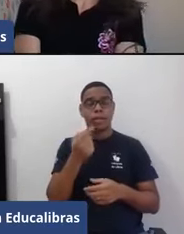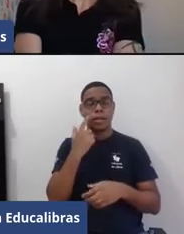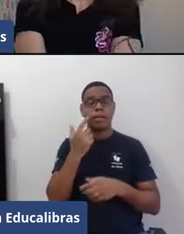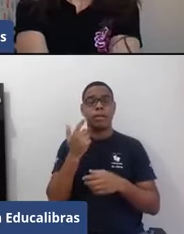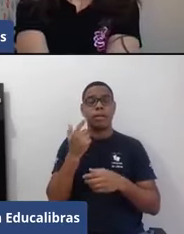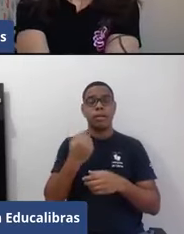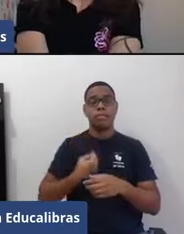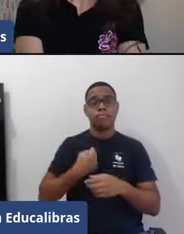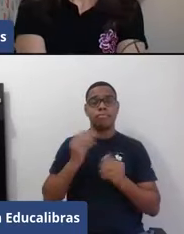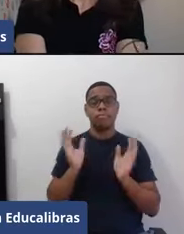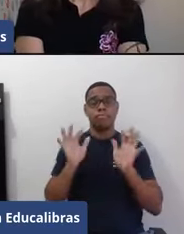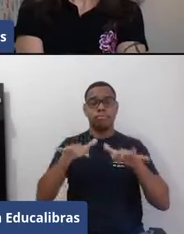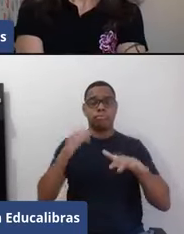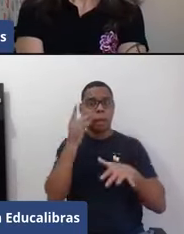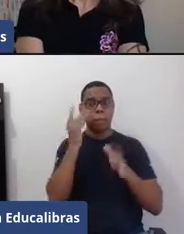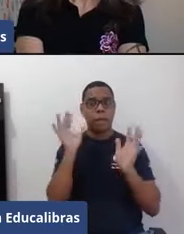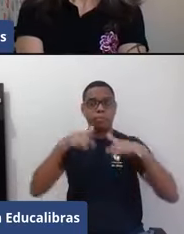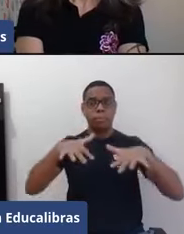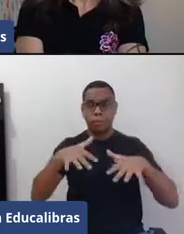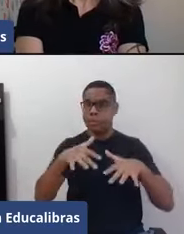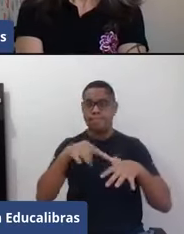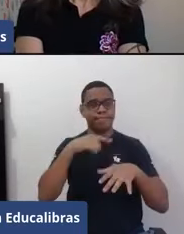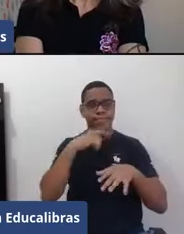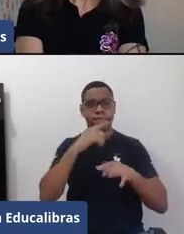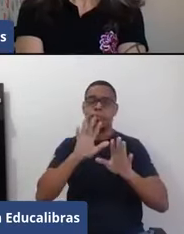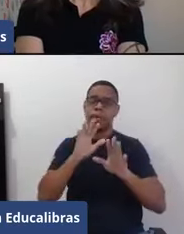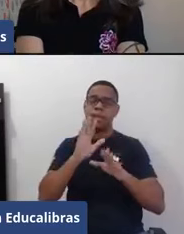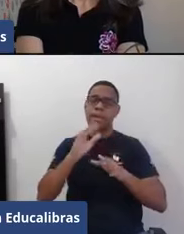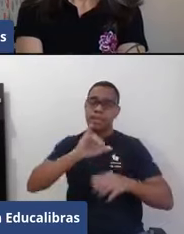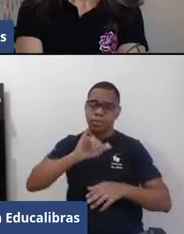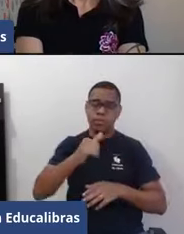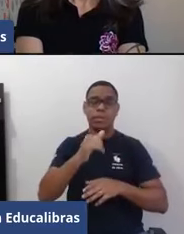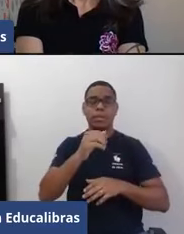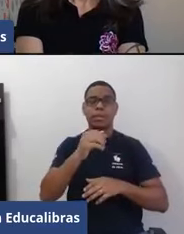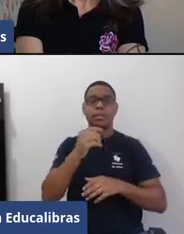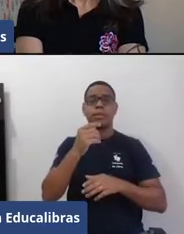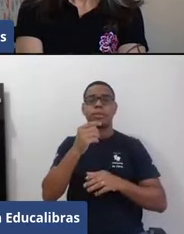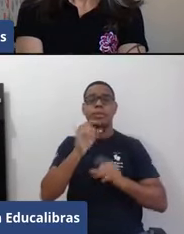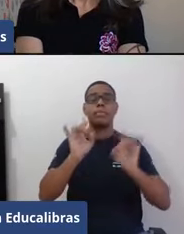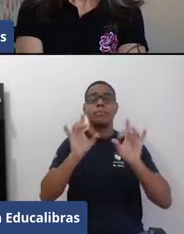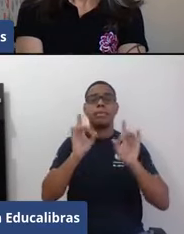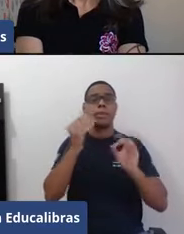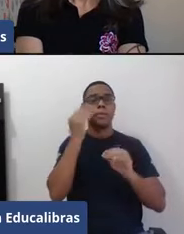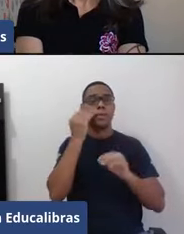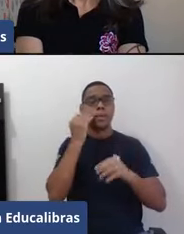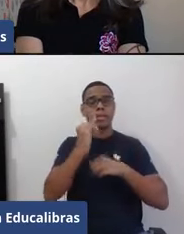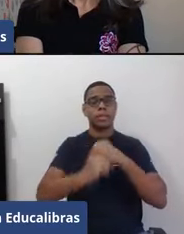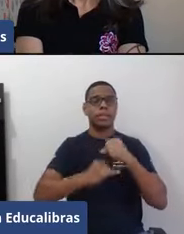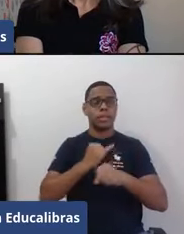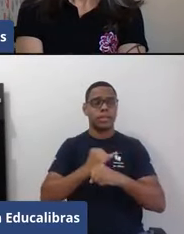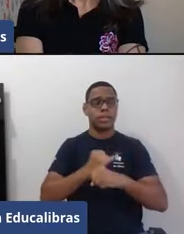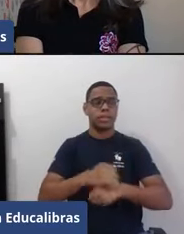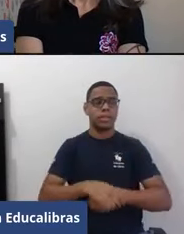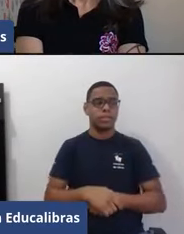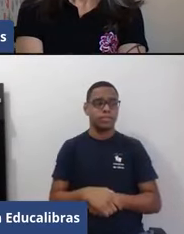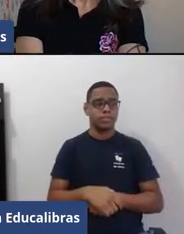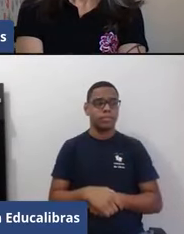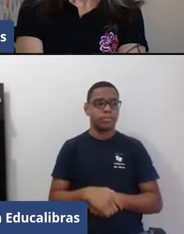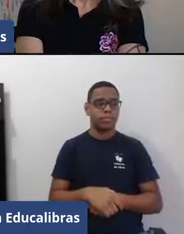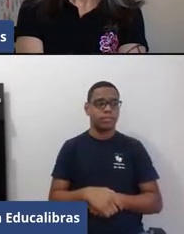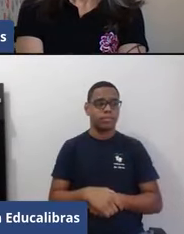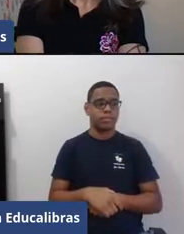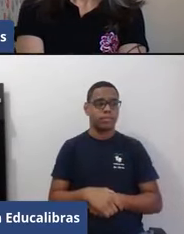evento presencial, fazer algo marcante né, de forma virtual. Oi, Débora.